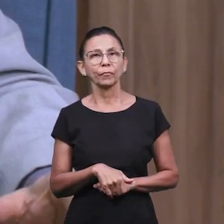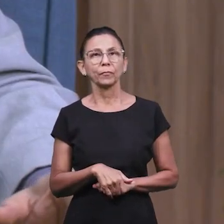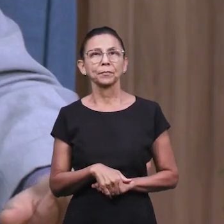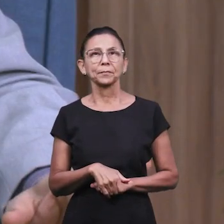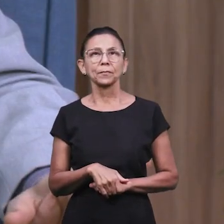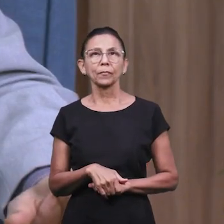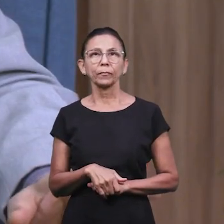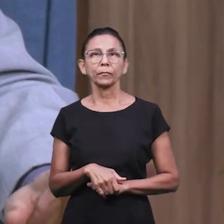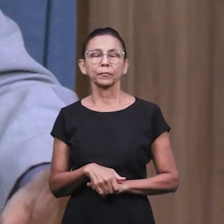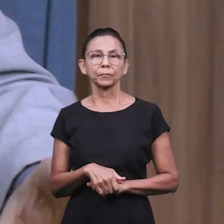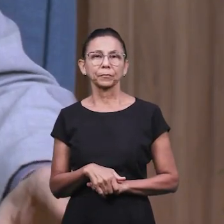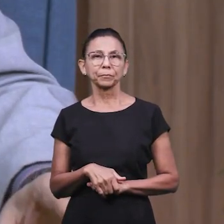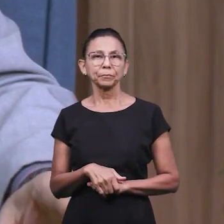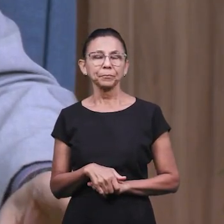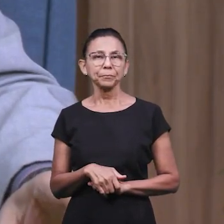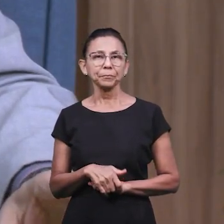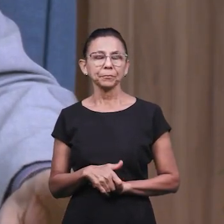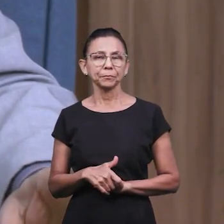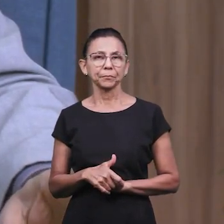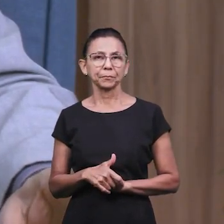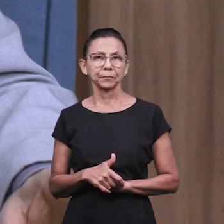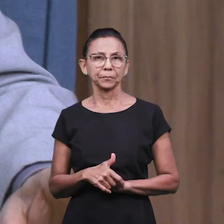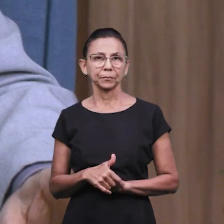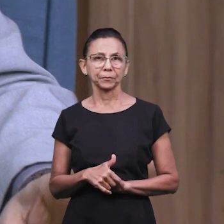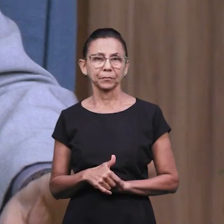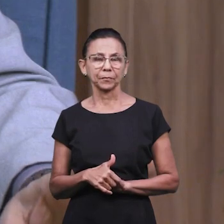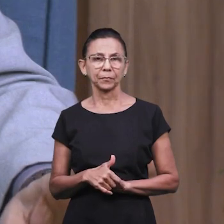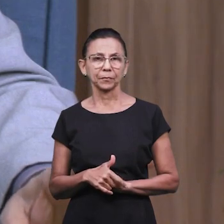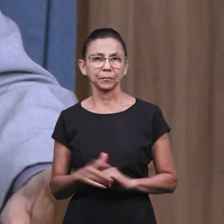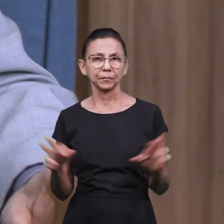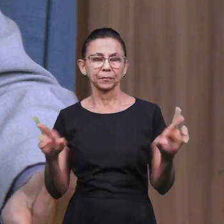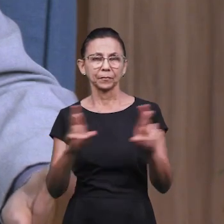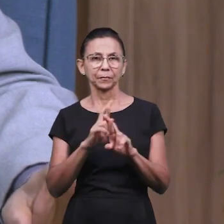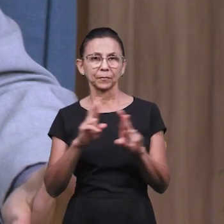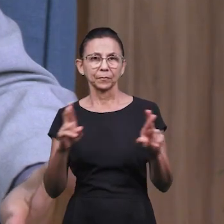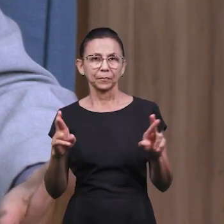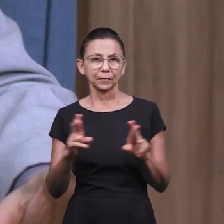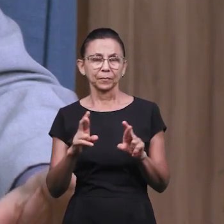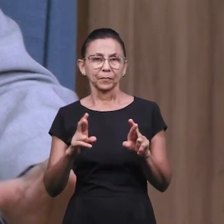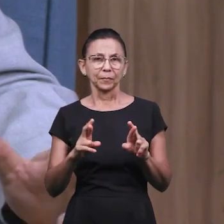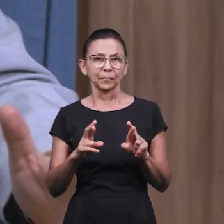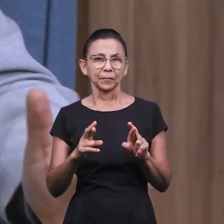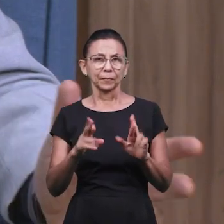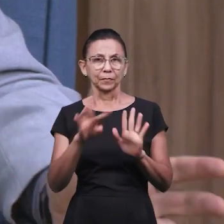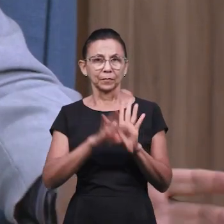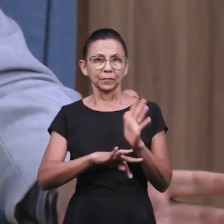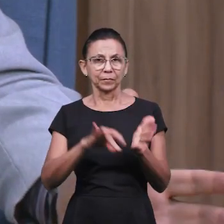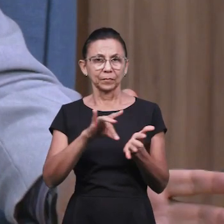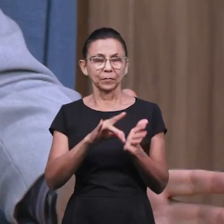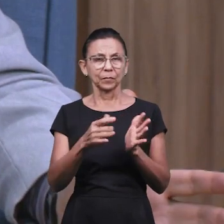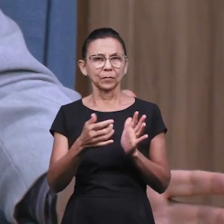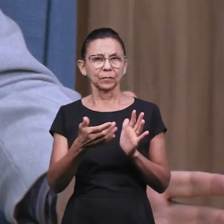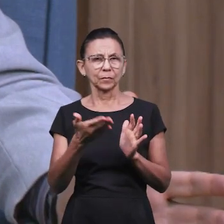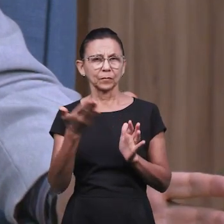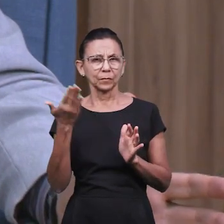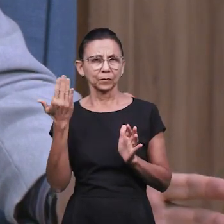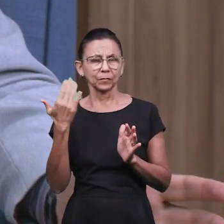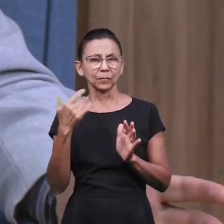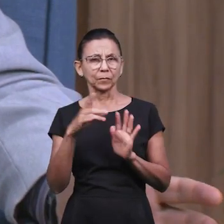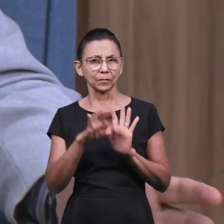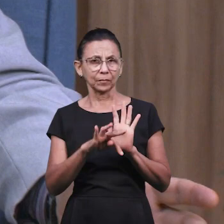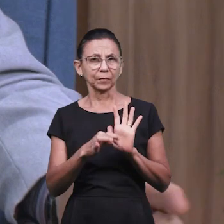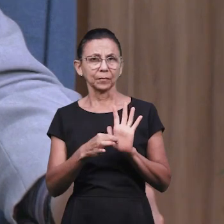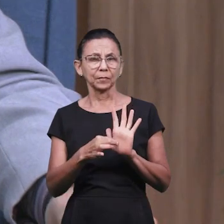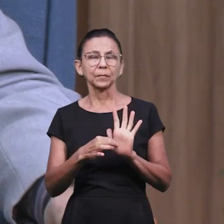Associando esse texto àquele outro que nós usamos anteriormente, né? O seu amor é melhor do que o vinho,